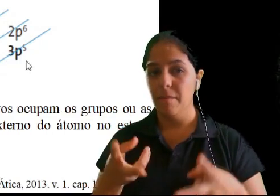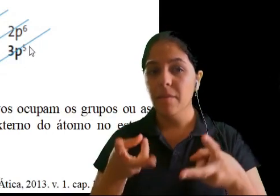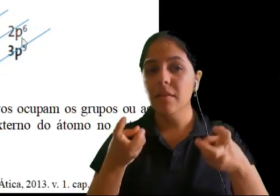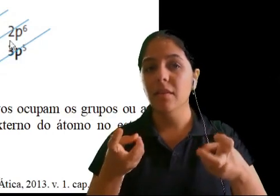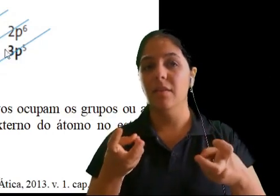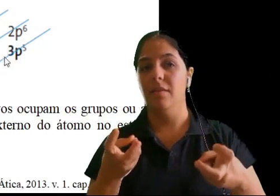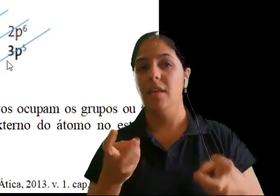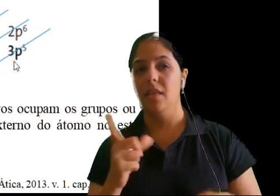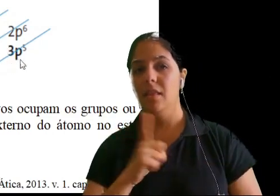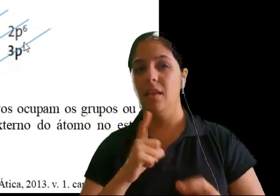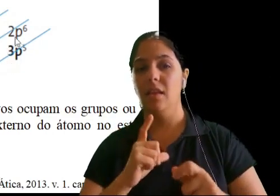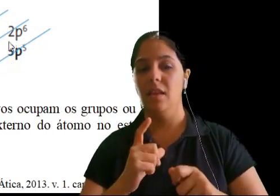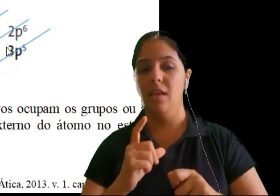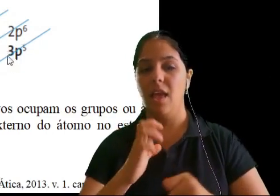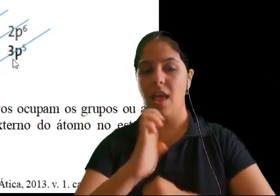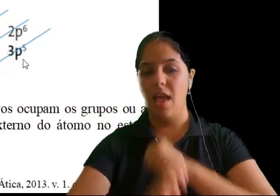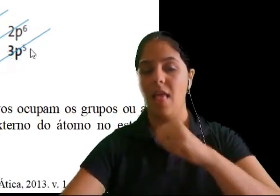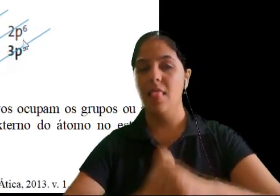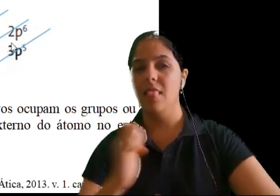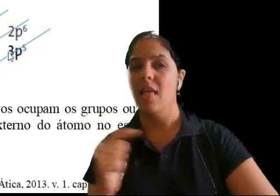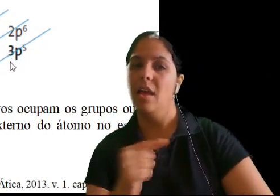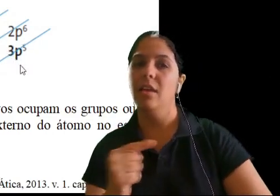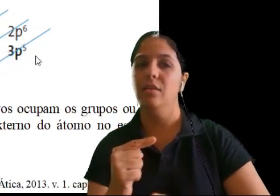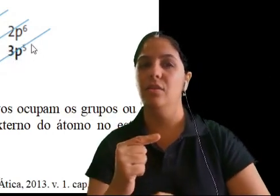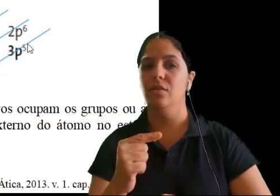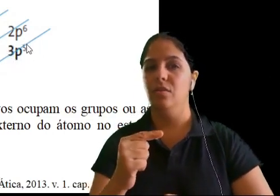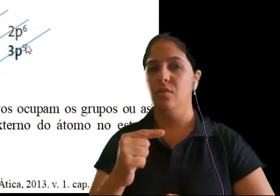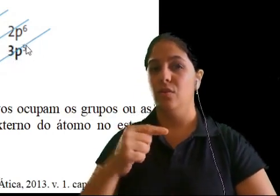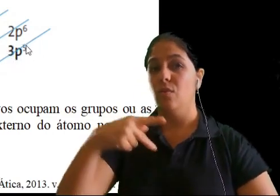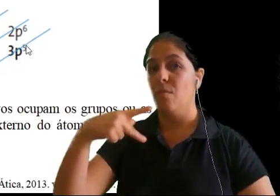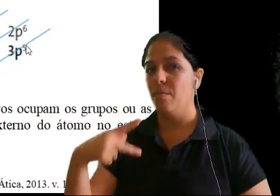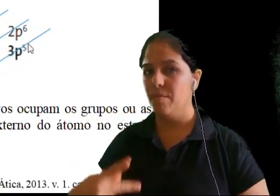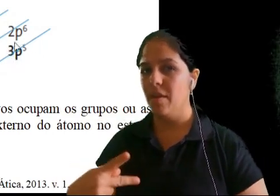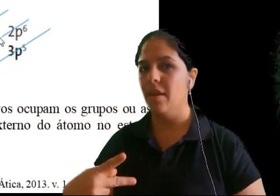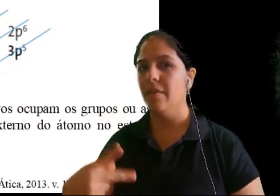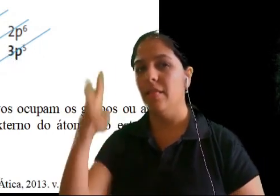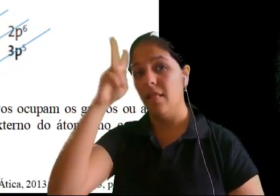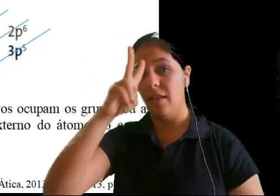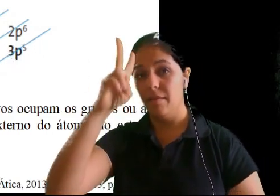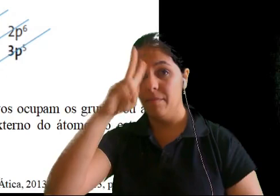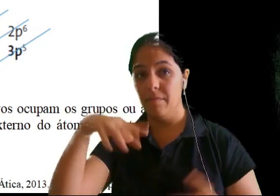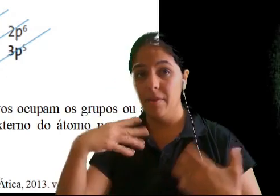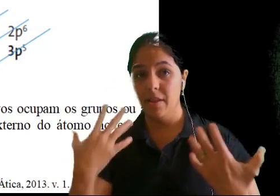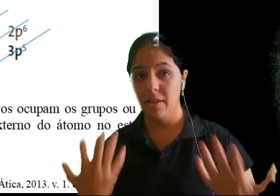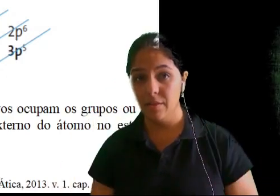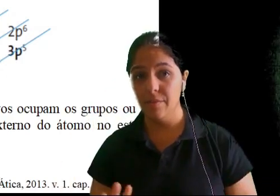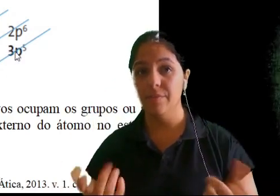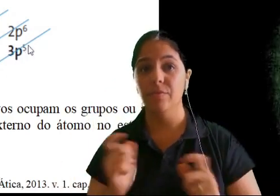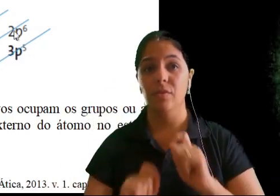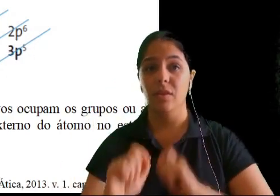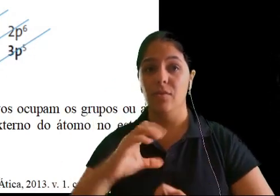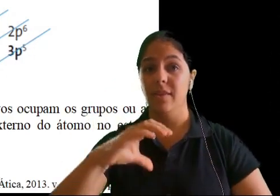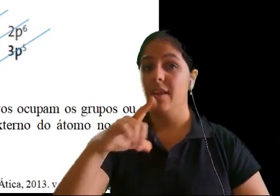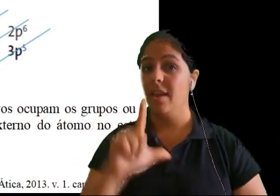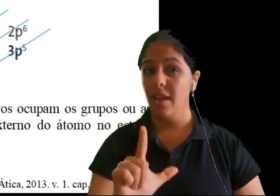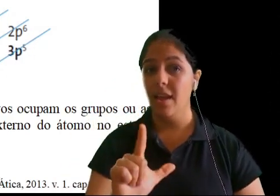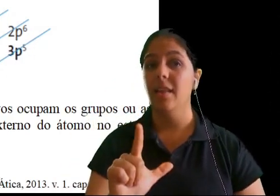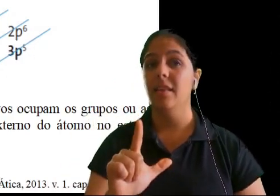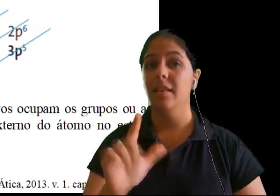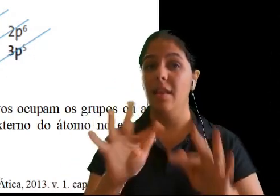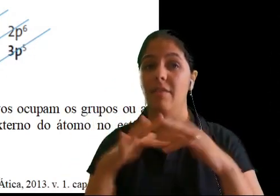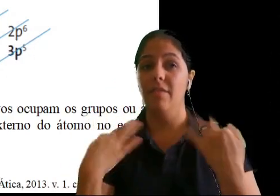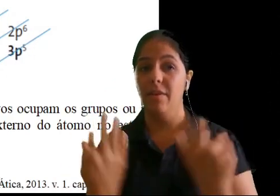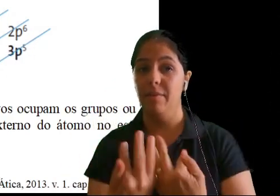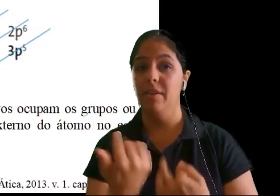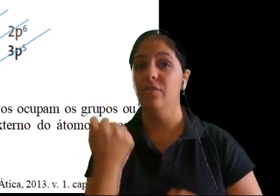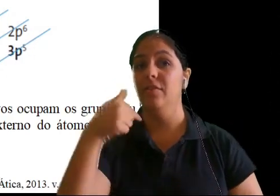se nós observarmos, ele tem elétrons no subnível P. Lembrando, então, que o cloro ele